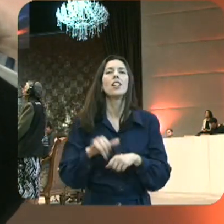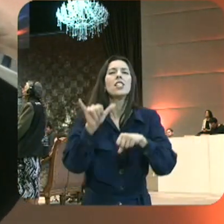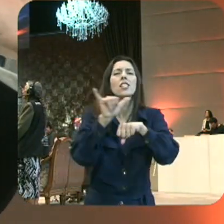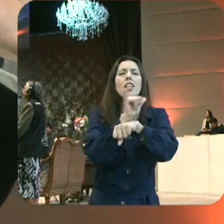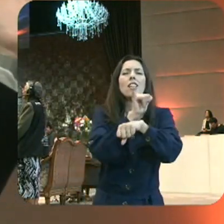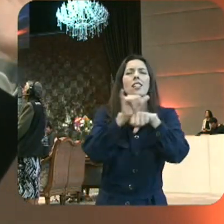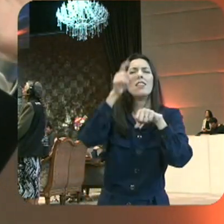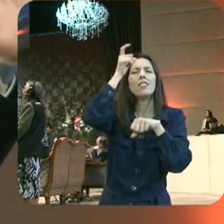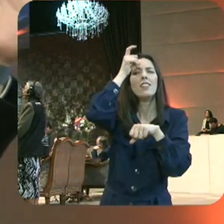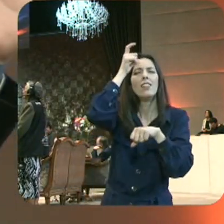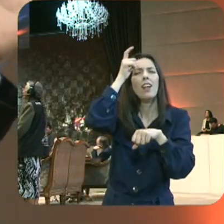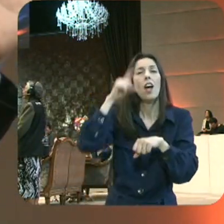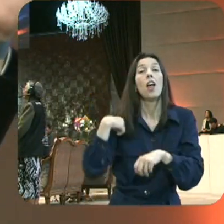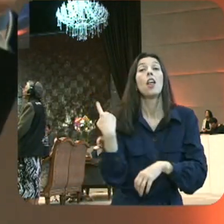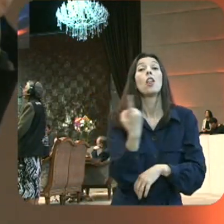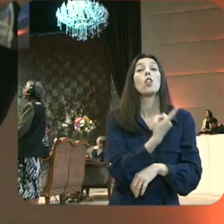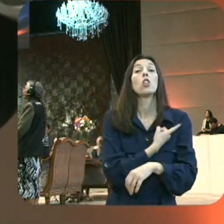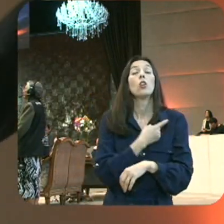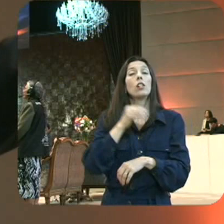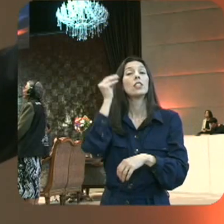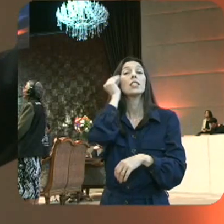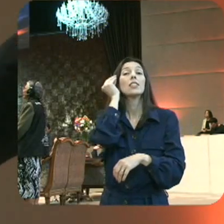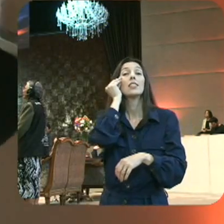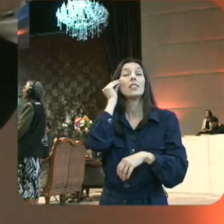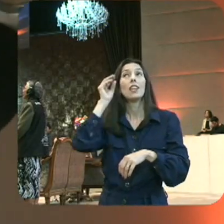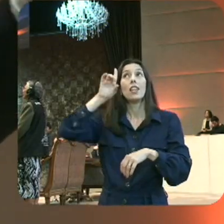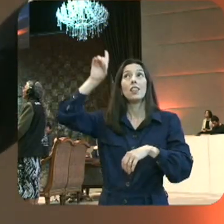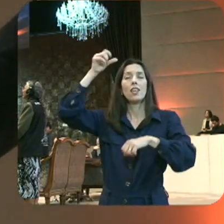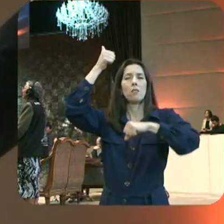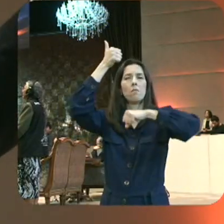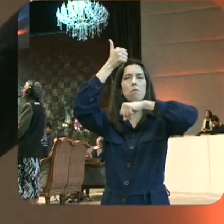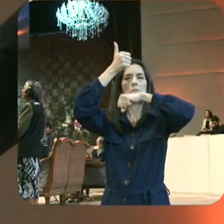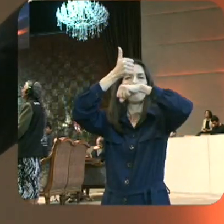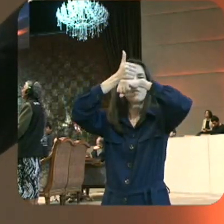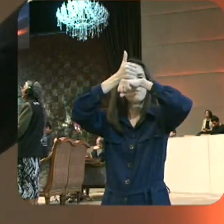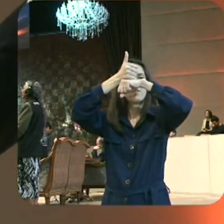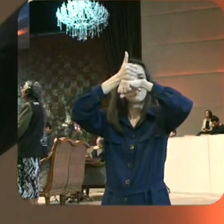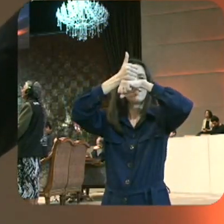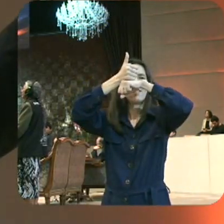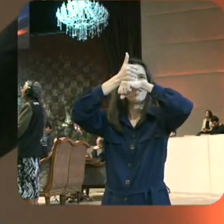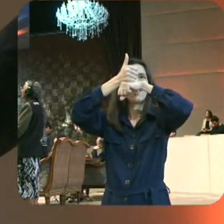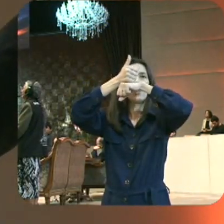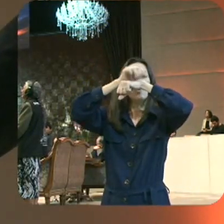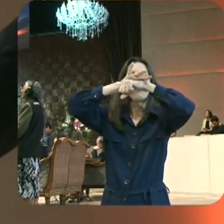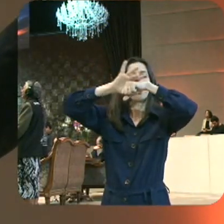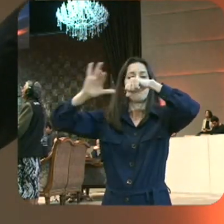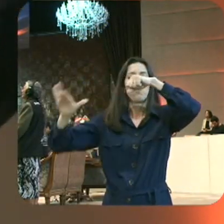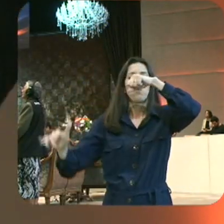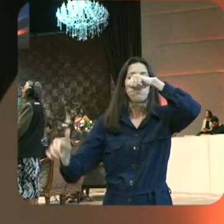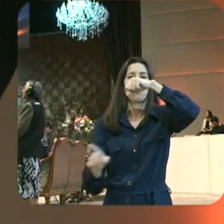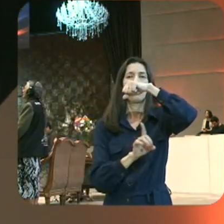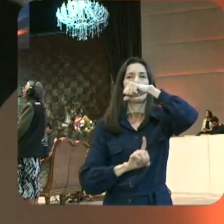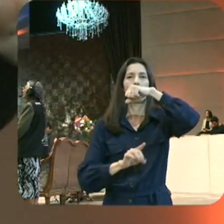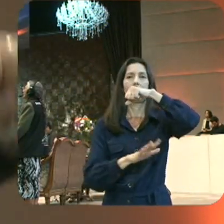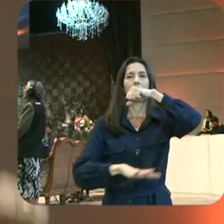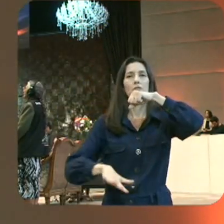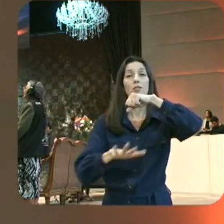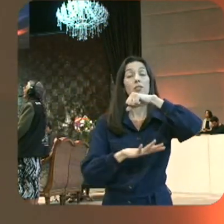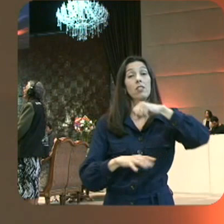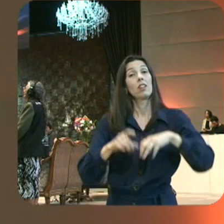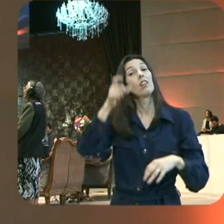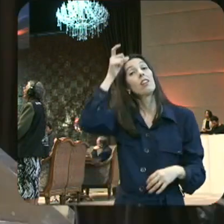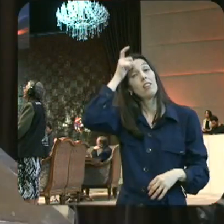E eu vejo muitas vezes pessoas que estão nos cultos, adorando a Deus, e que Satanás tem dado uma